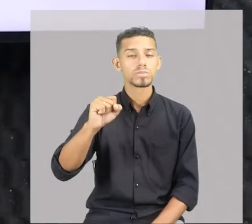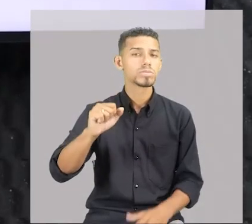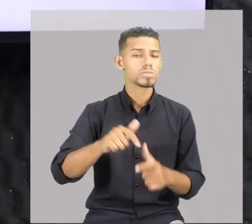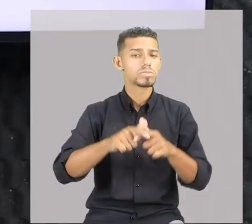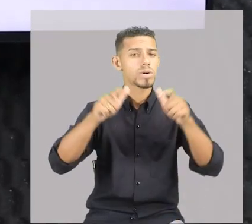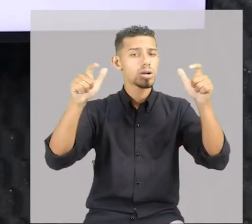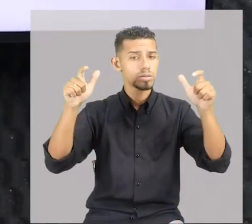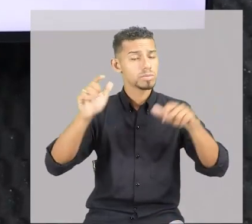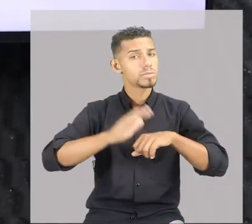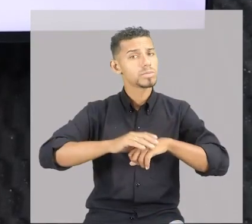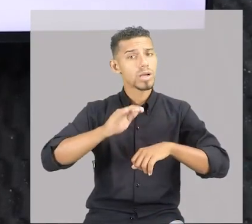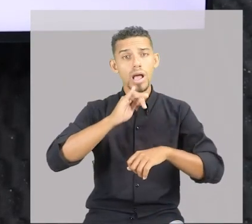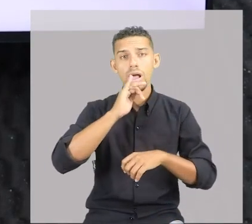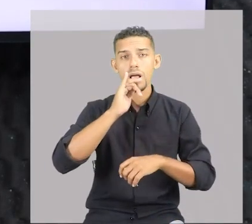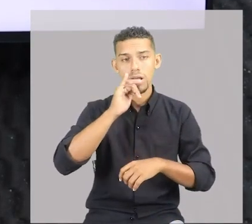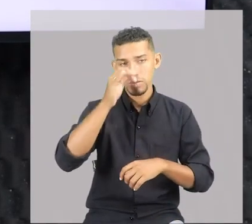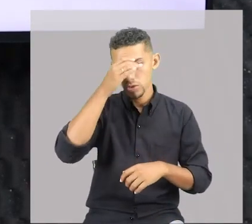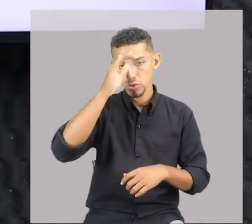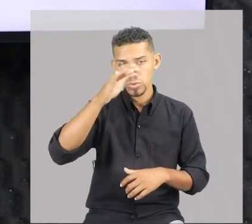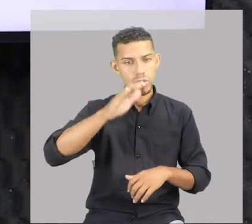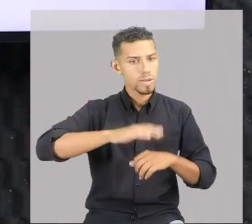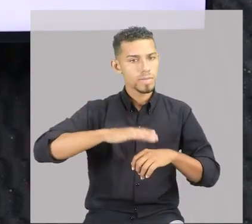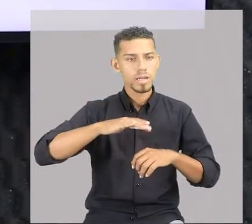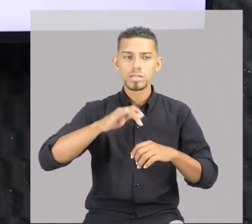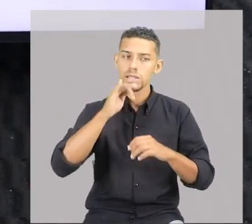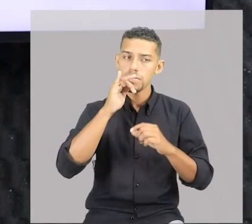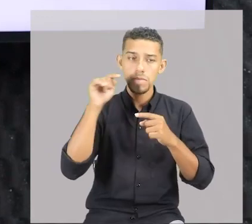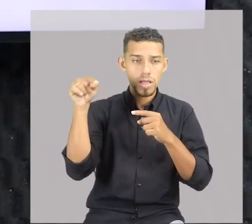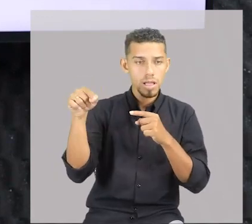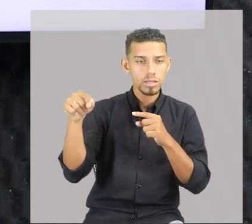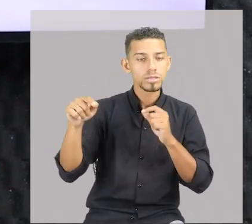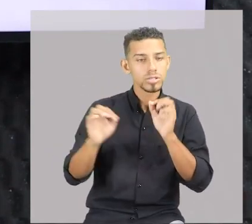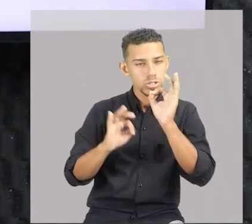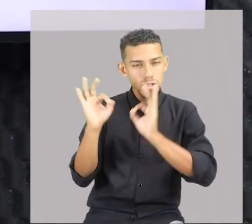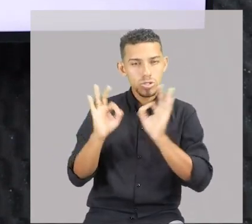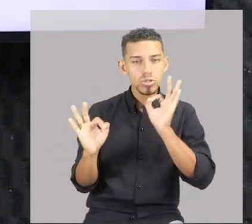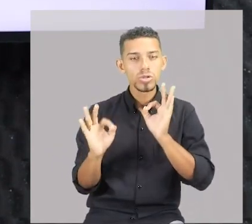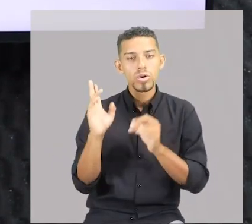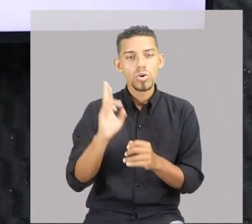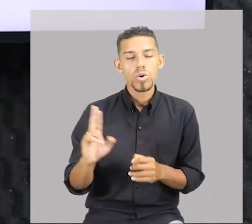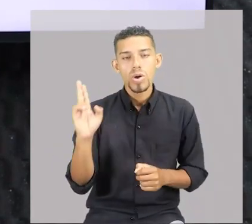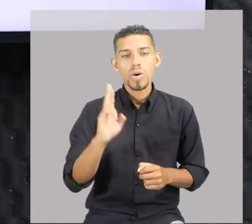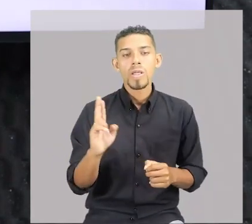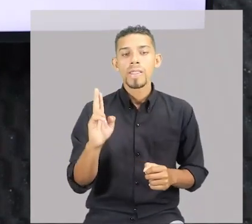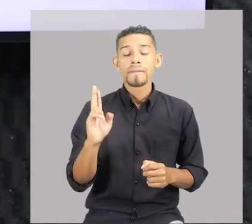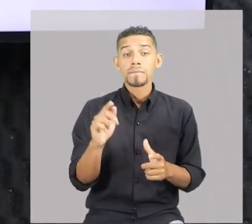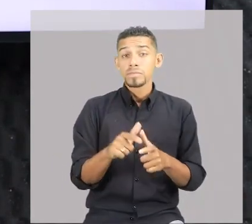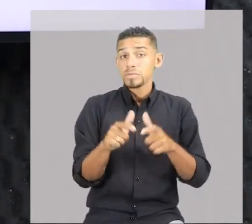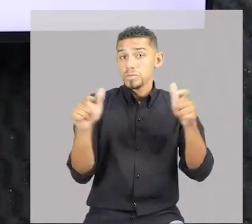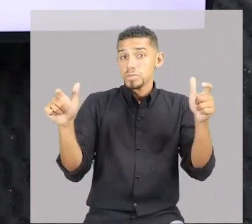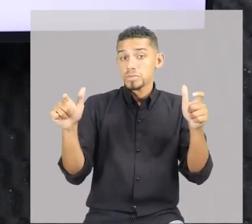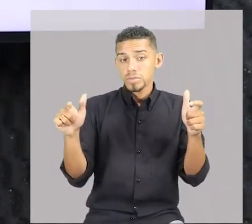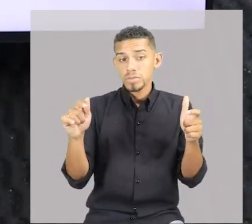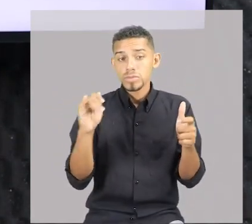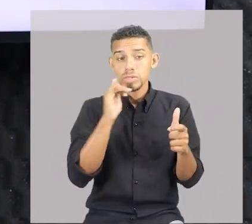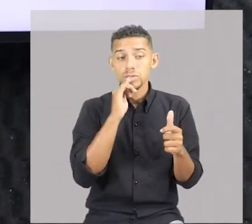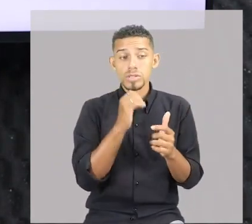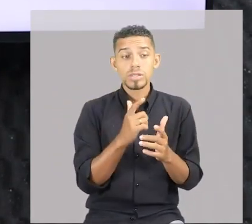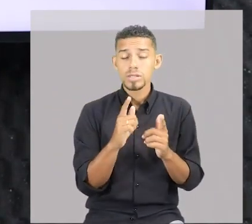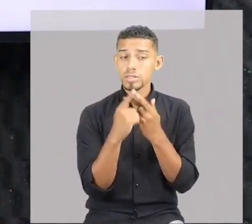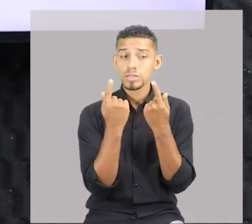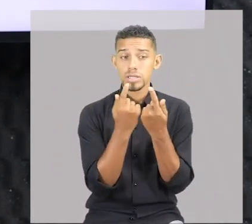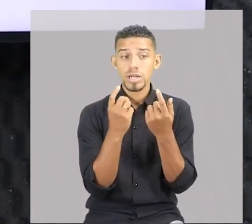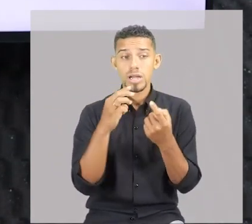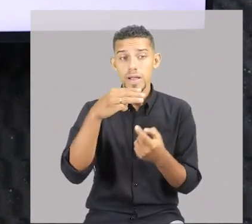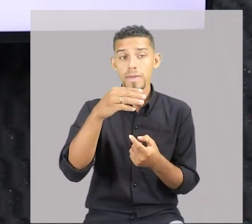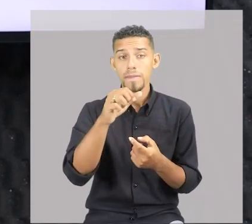maior, exatamente por ser uma cultura mais midiática, produzida realmente para o consumo em larga escala, para o consumo da grande massa,